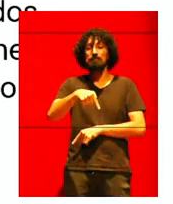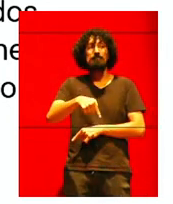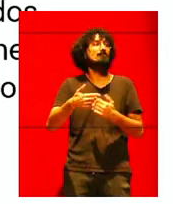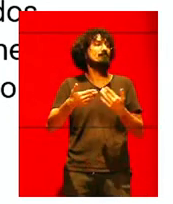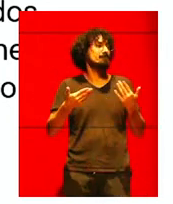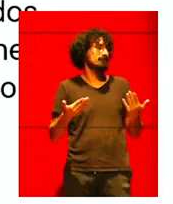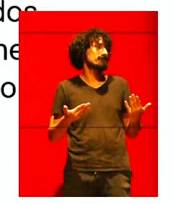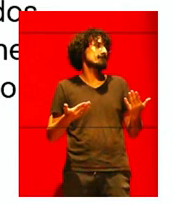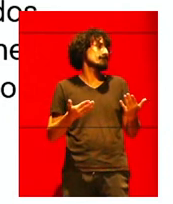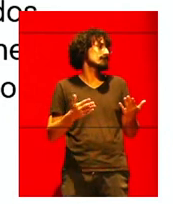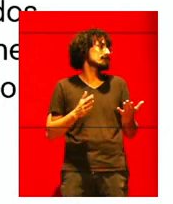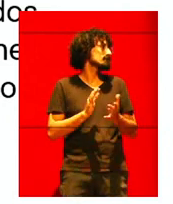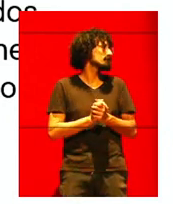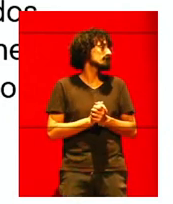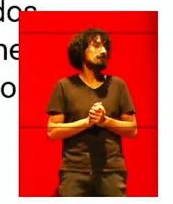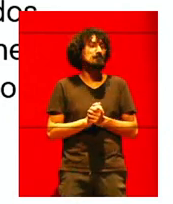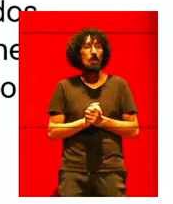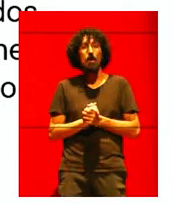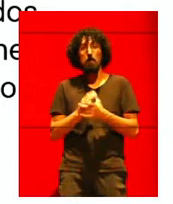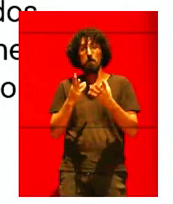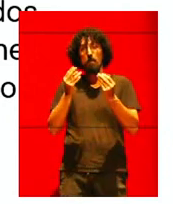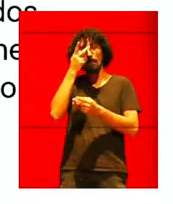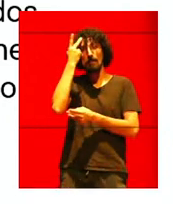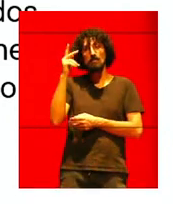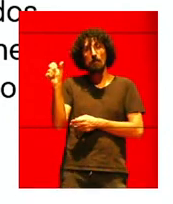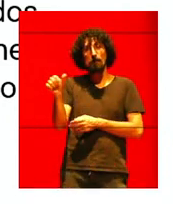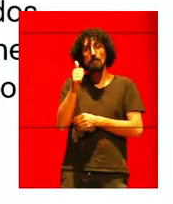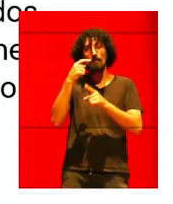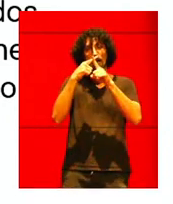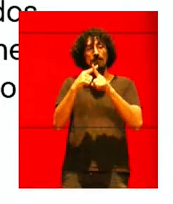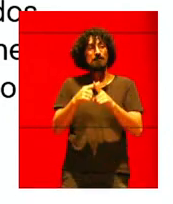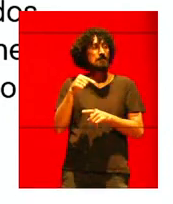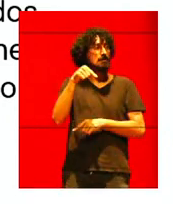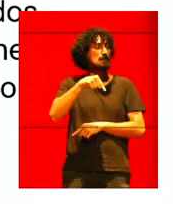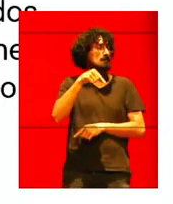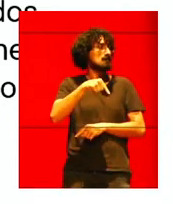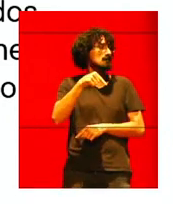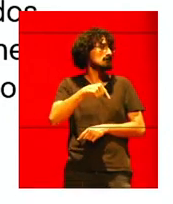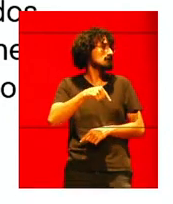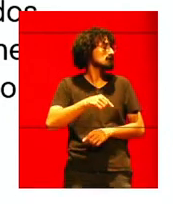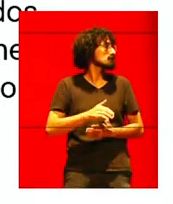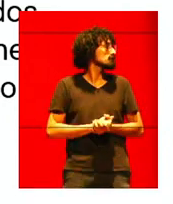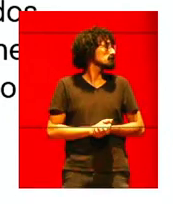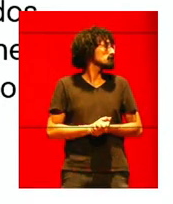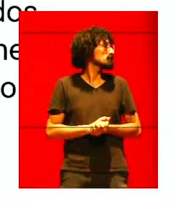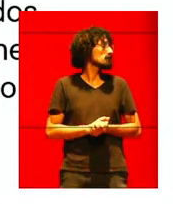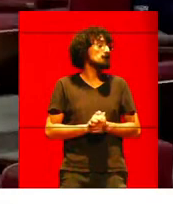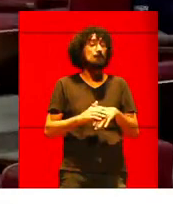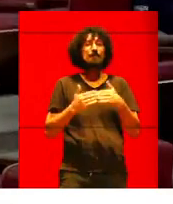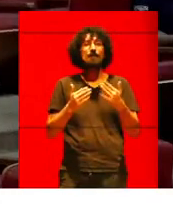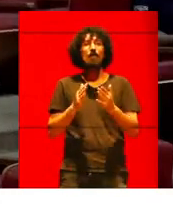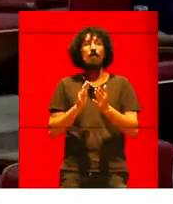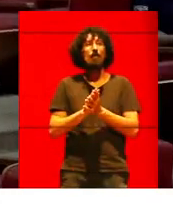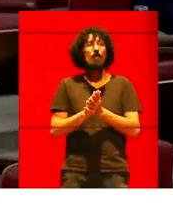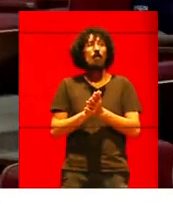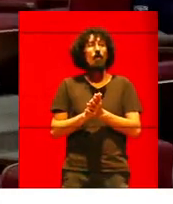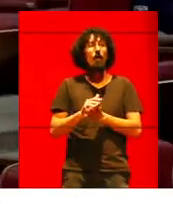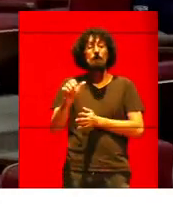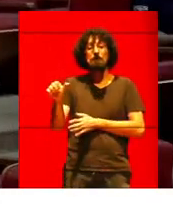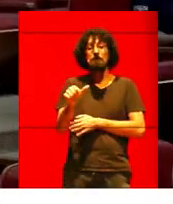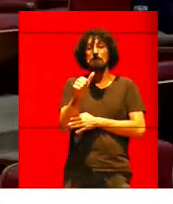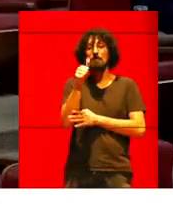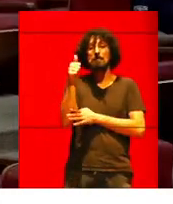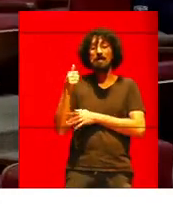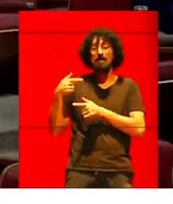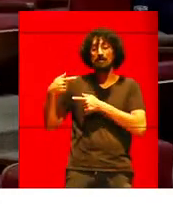dar. Beleza. Nesse aqui, primeira vez. Primeira geração modernista,